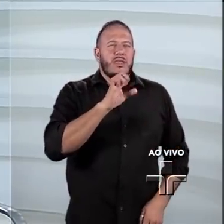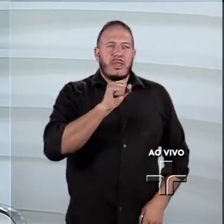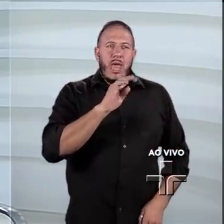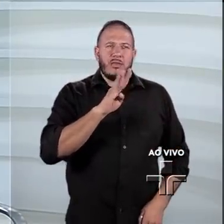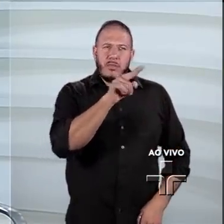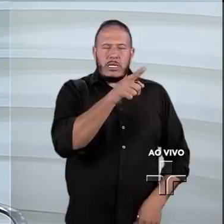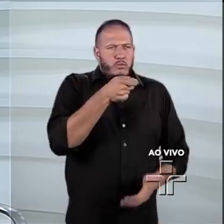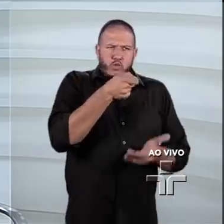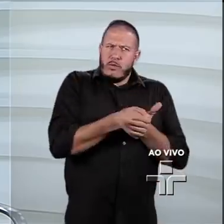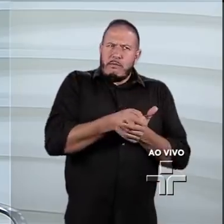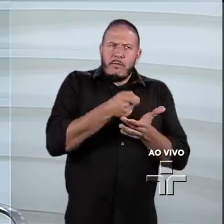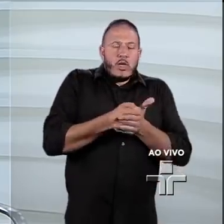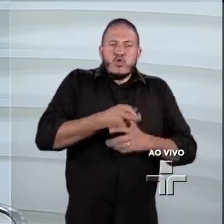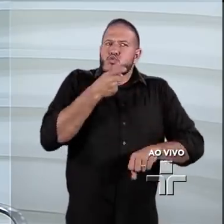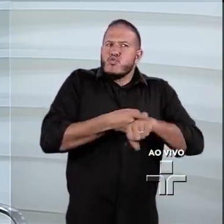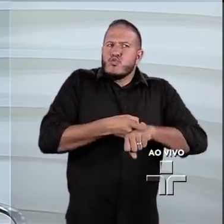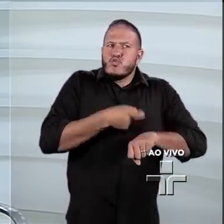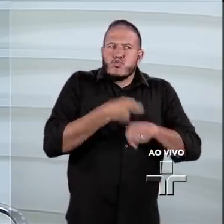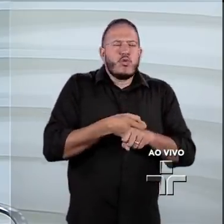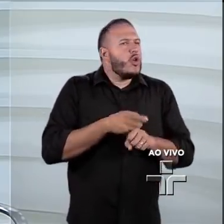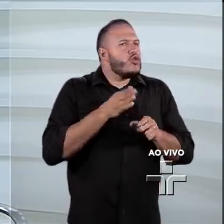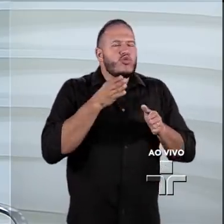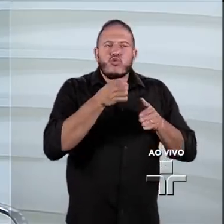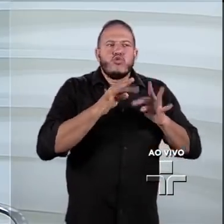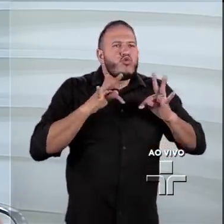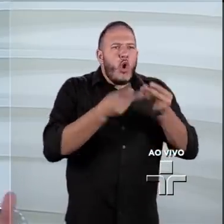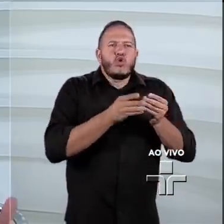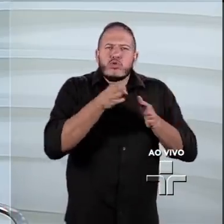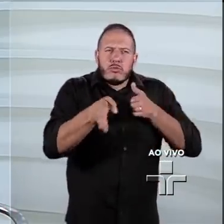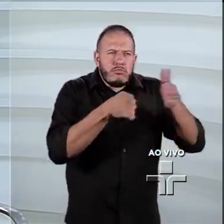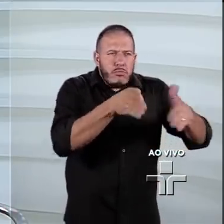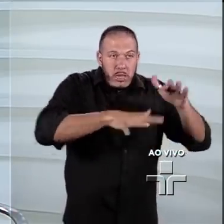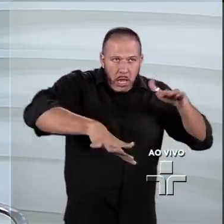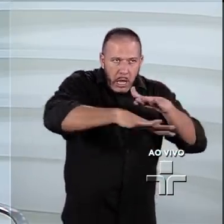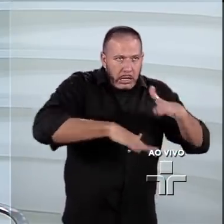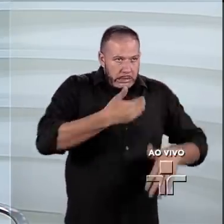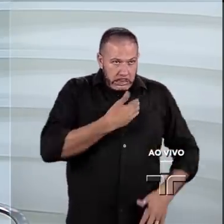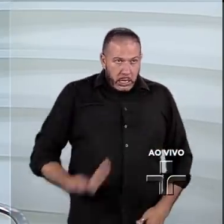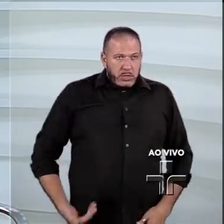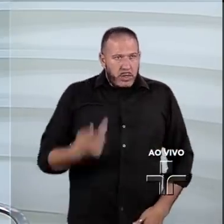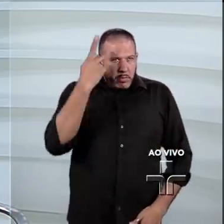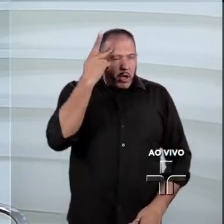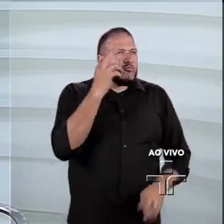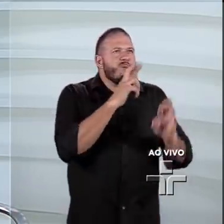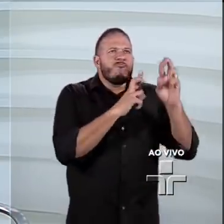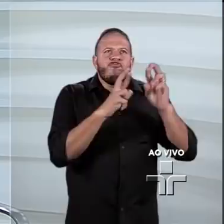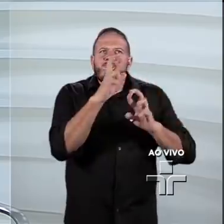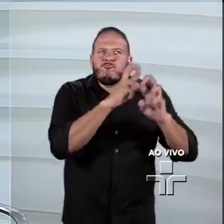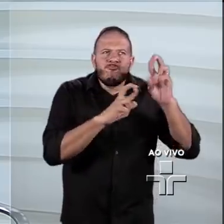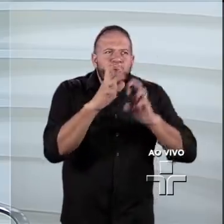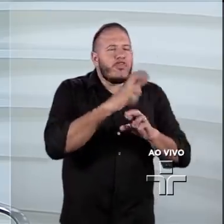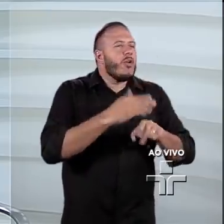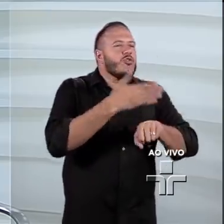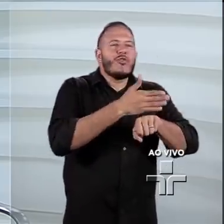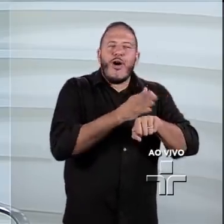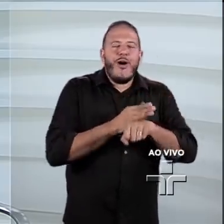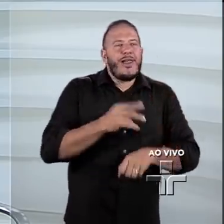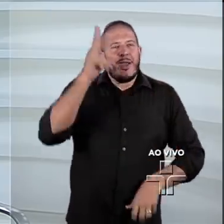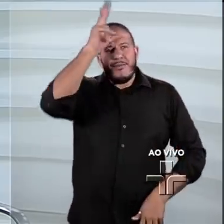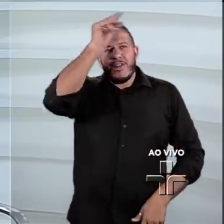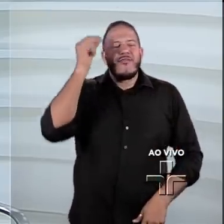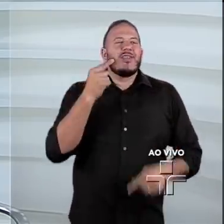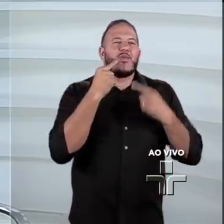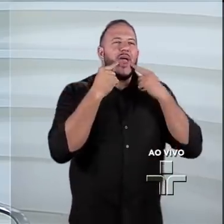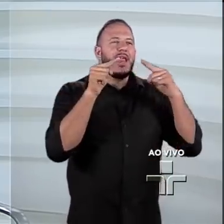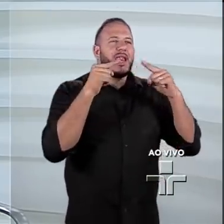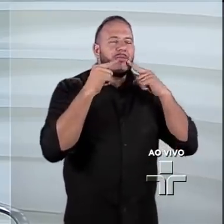estão presentes em todos os grandes empreendimentos do estado de São Paulo. Toda hora era prefeito reclamando